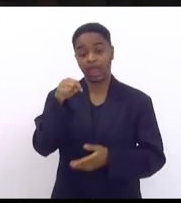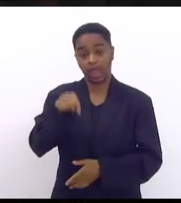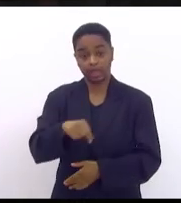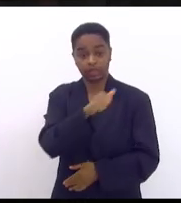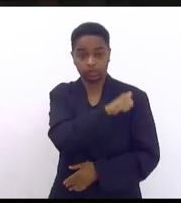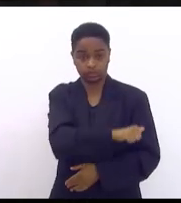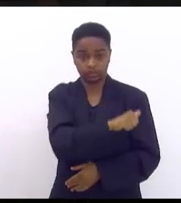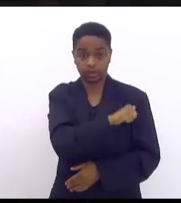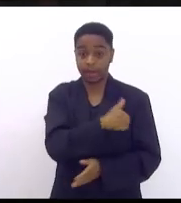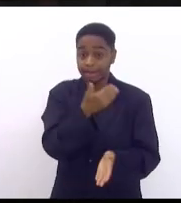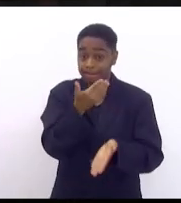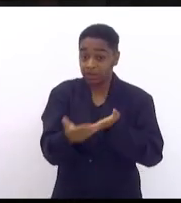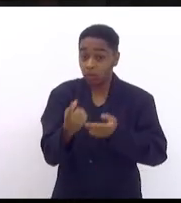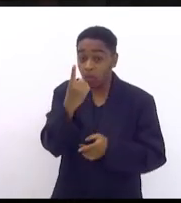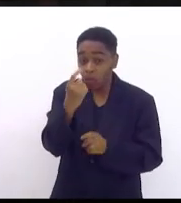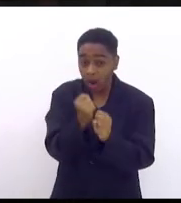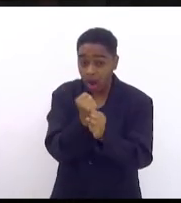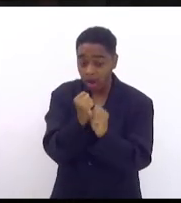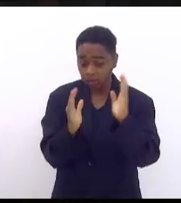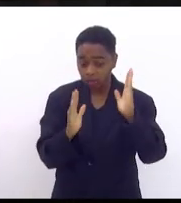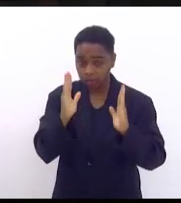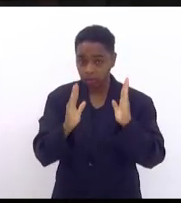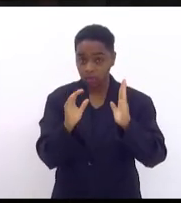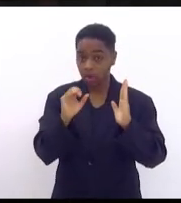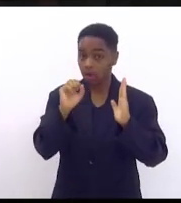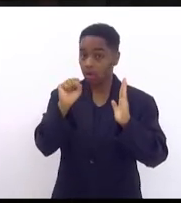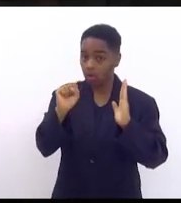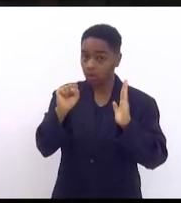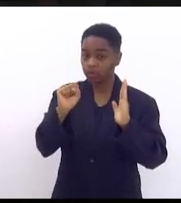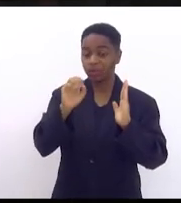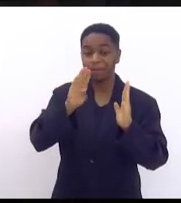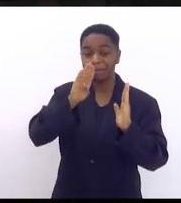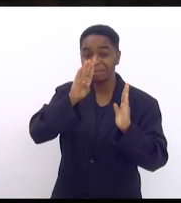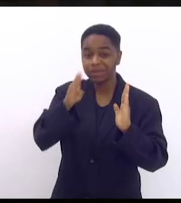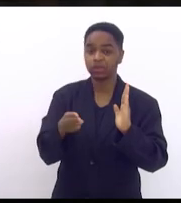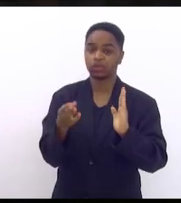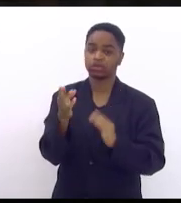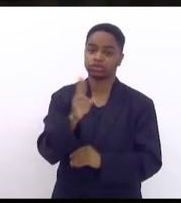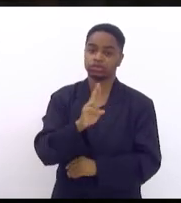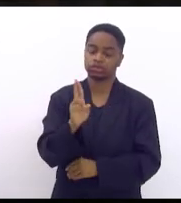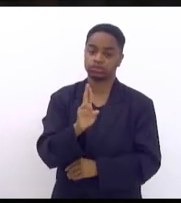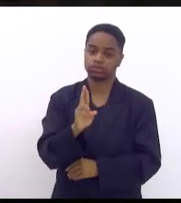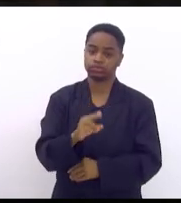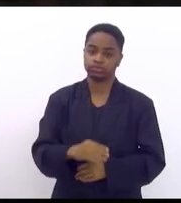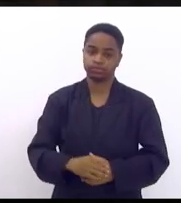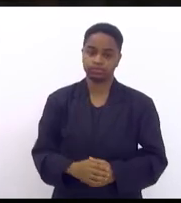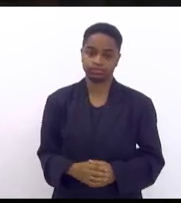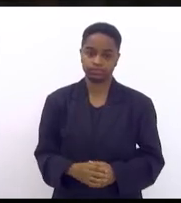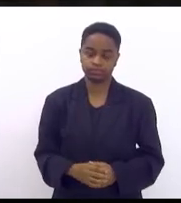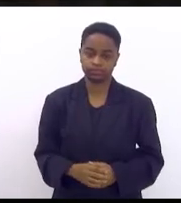Janeiro perdeu, em um ano, 8 bilhões de reais.